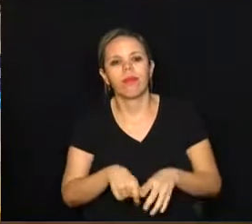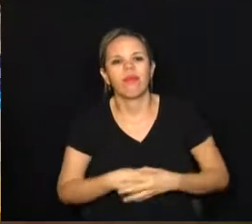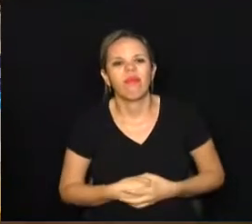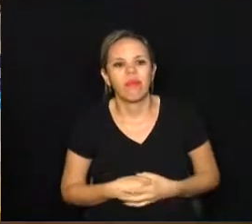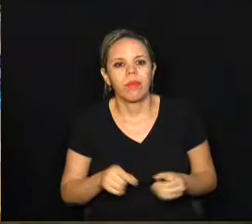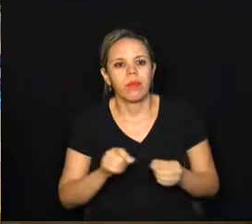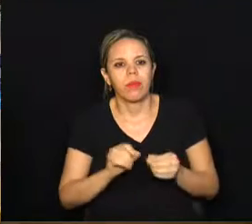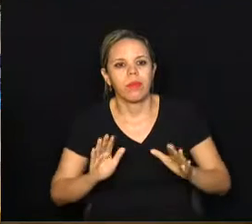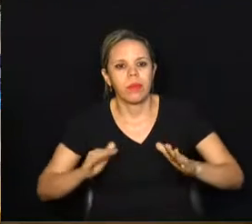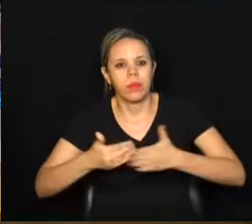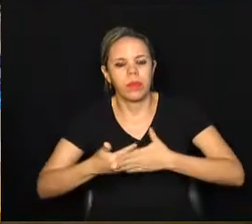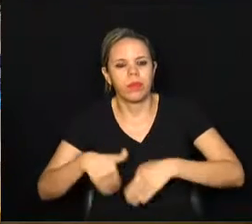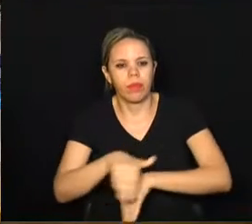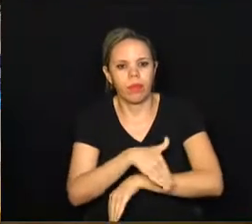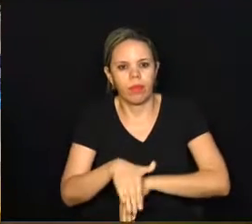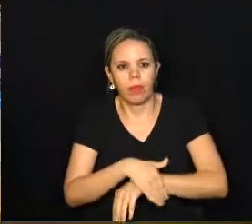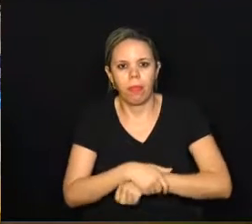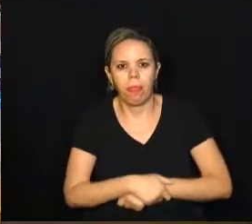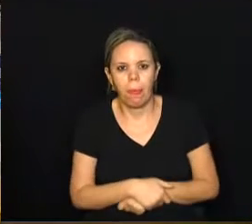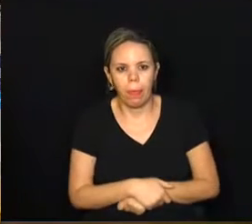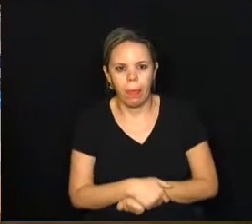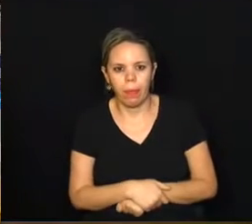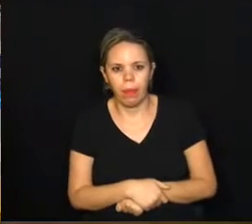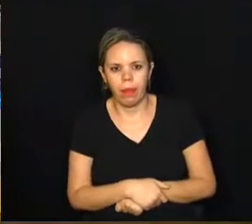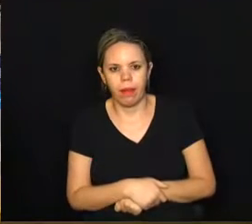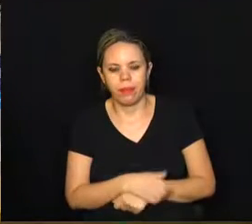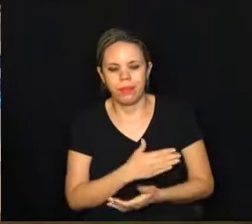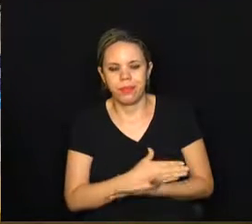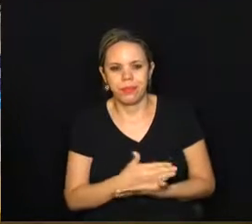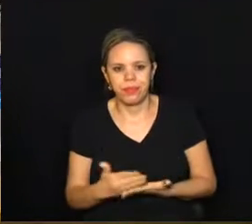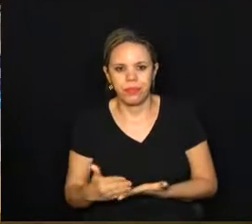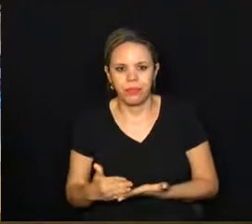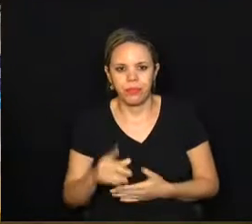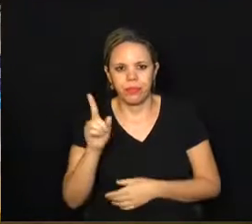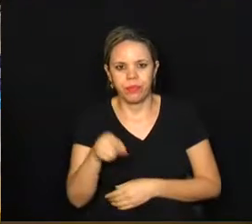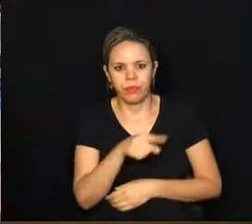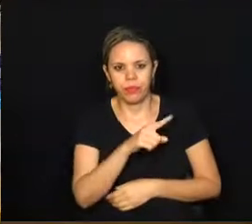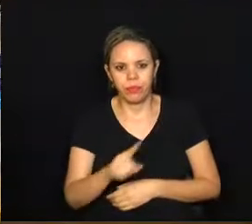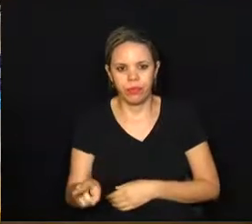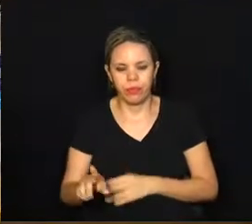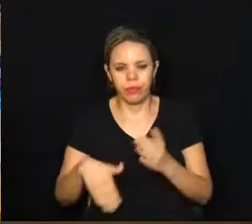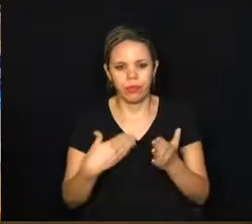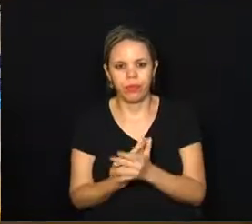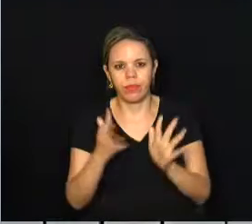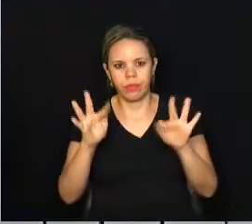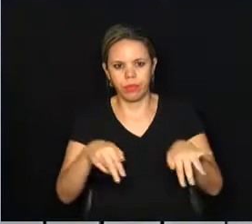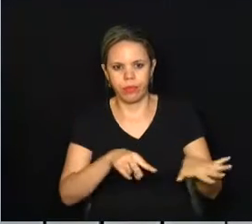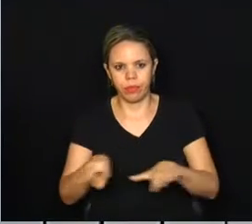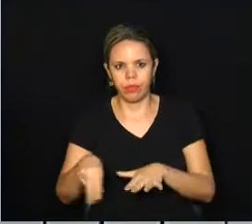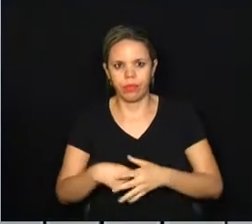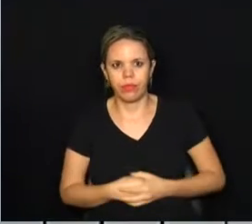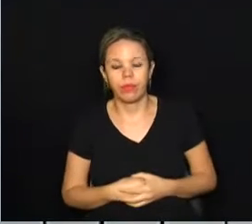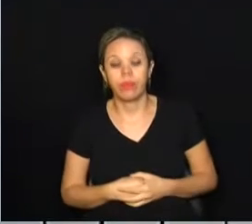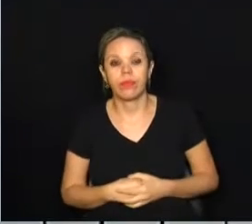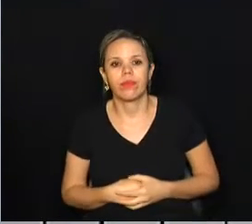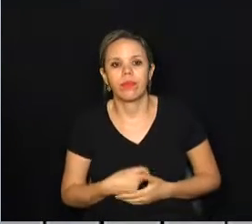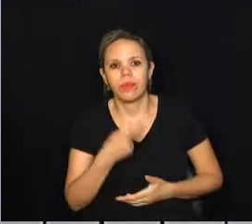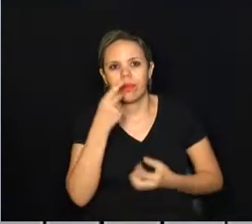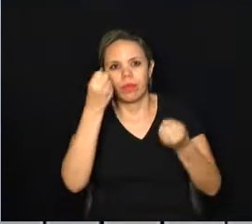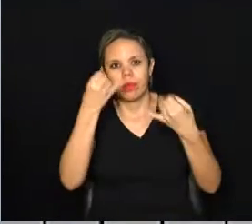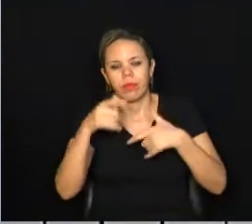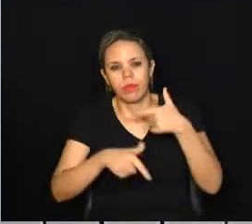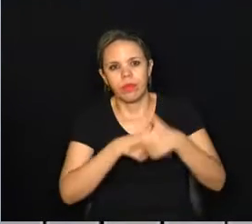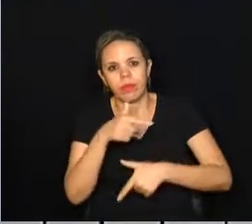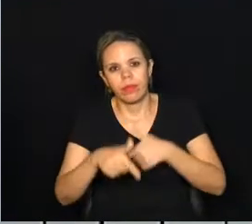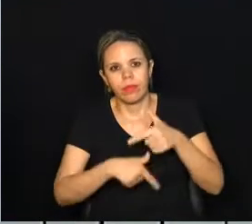fazer barreiras sanitárias, que começarão no feriado e irão até o final de semana. E por falar em